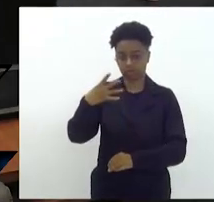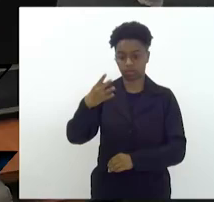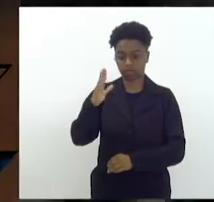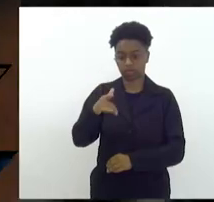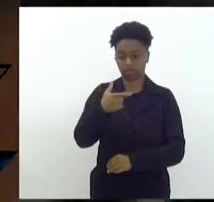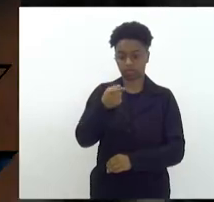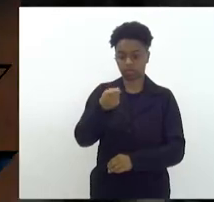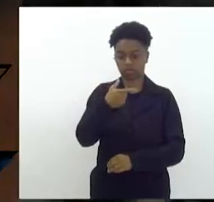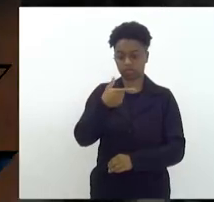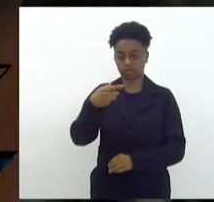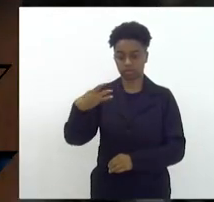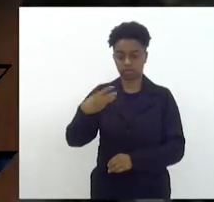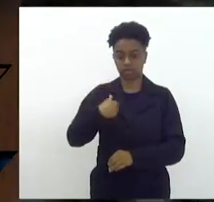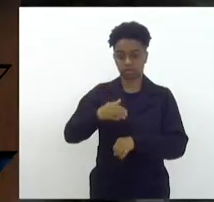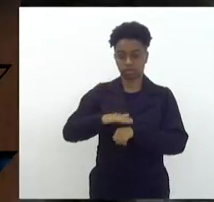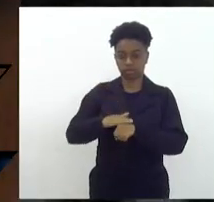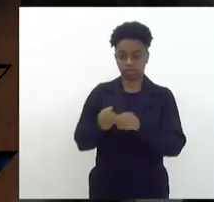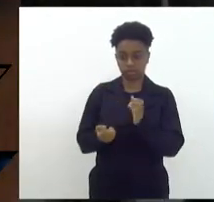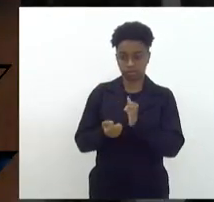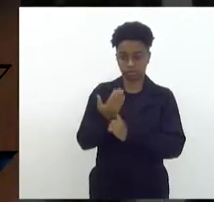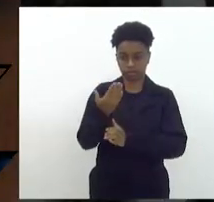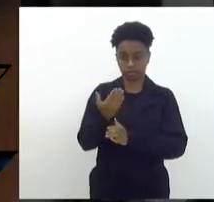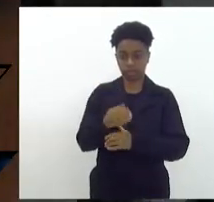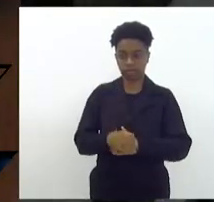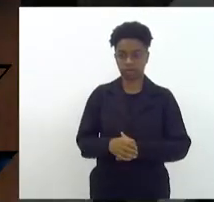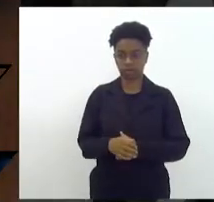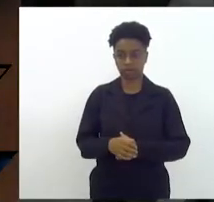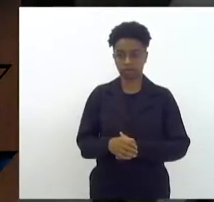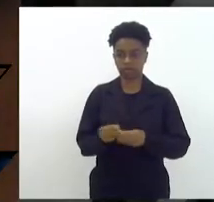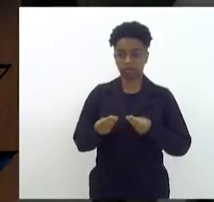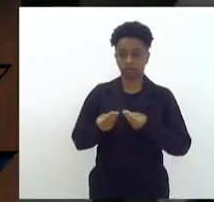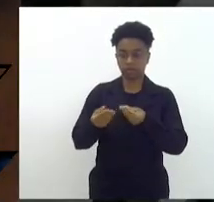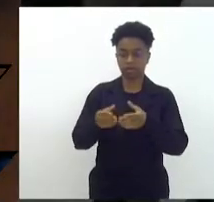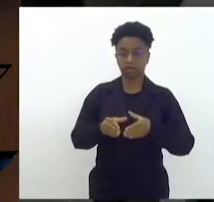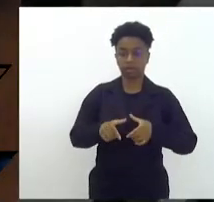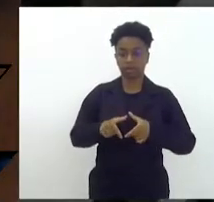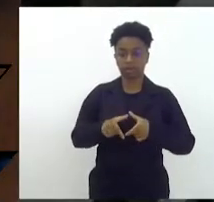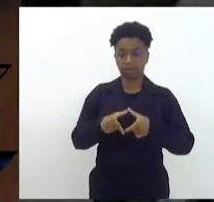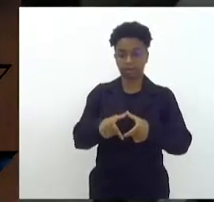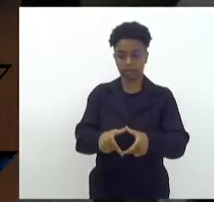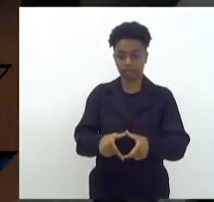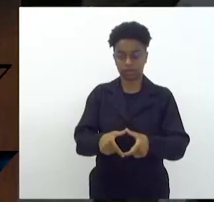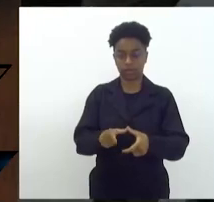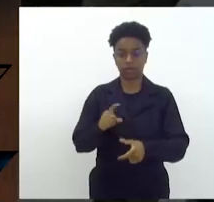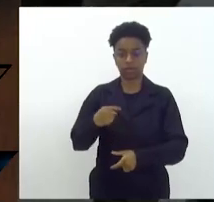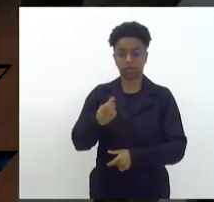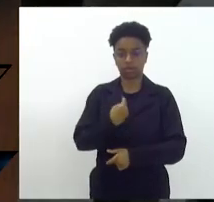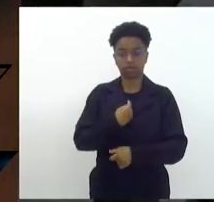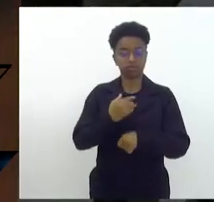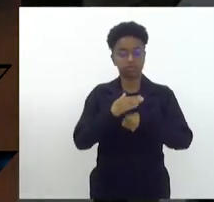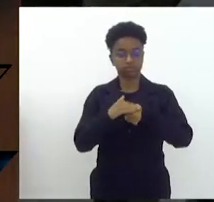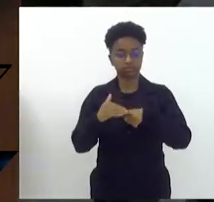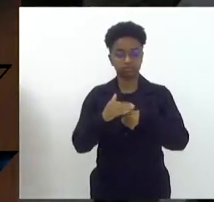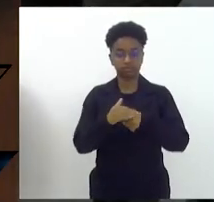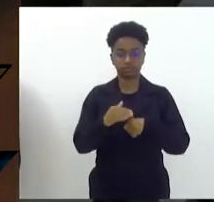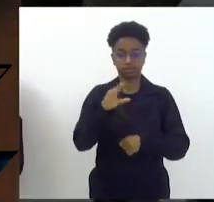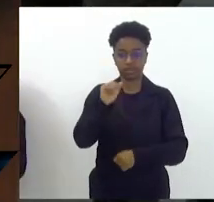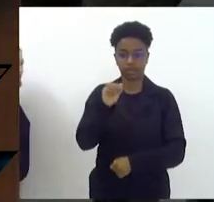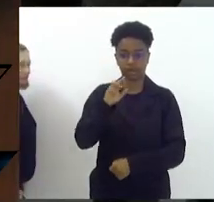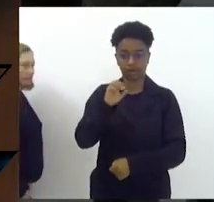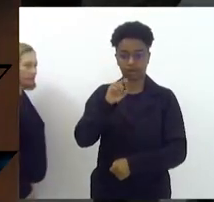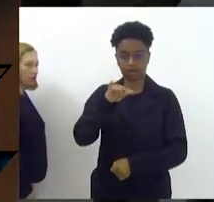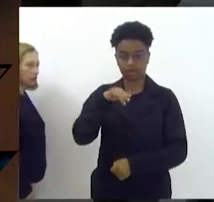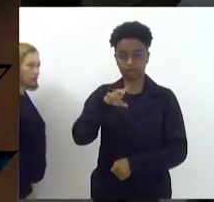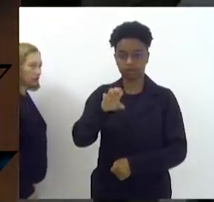2023 de minha autoria que concede a medalha Tiradentes para a nossa queridíssima Caroline